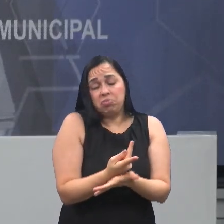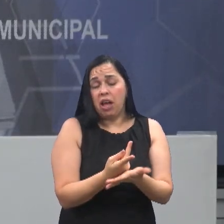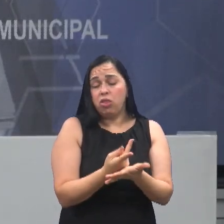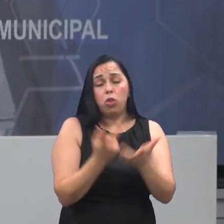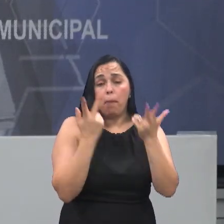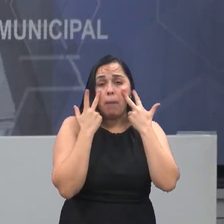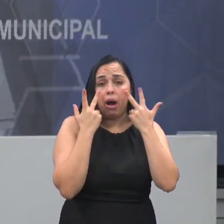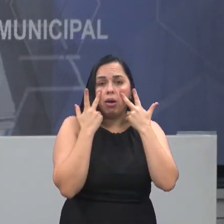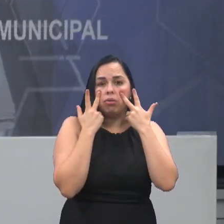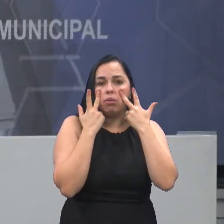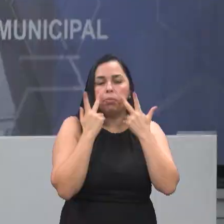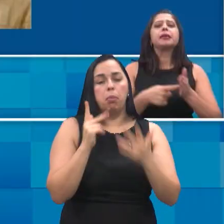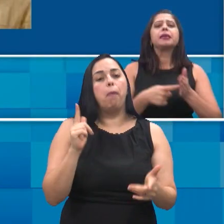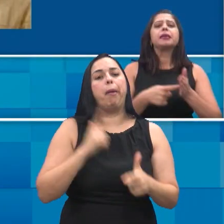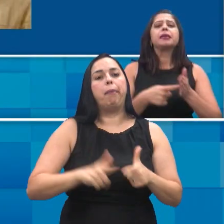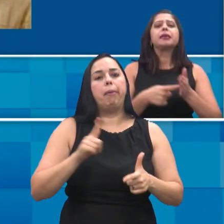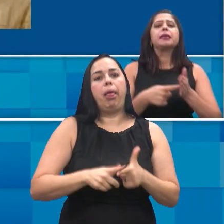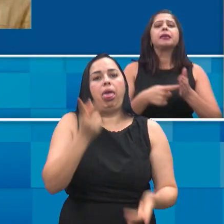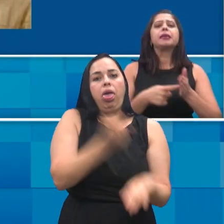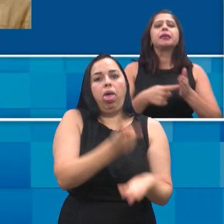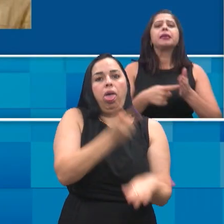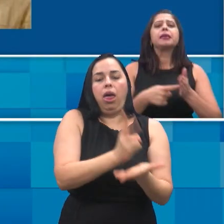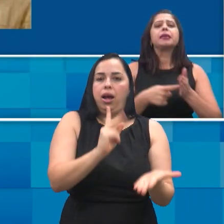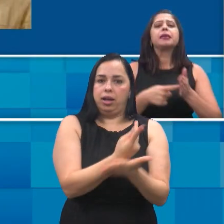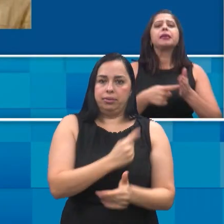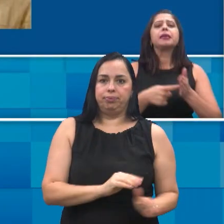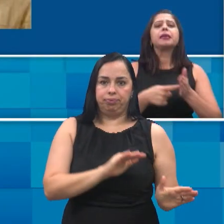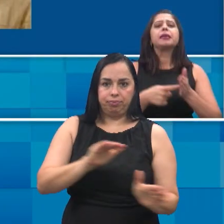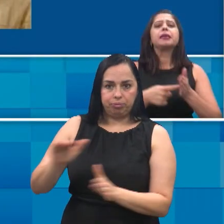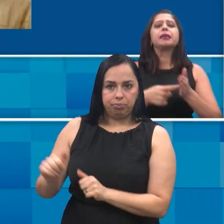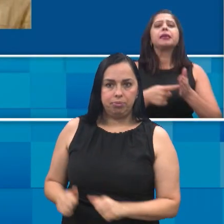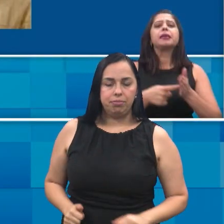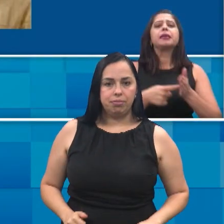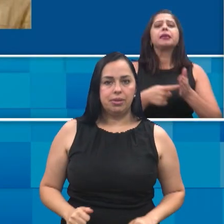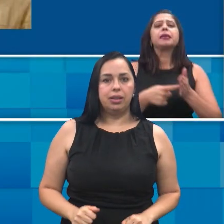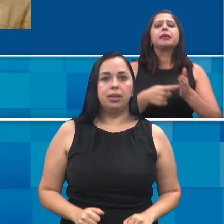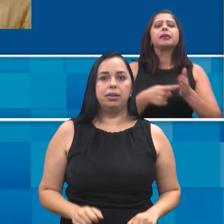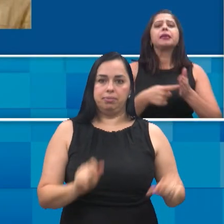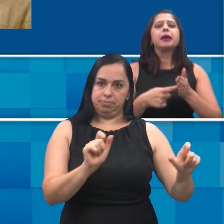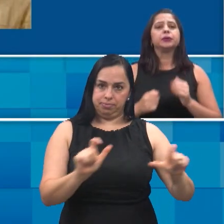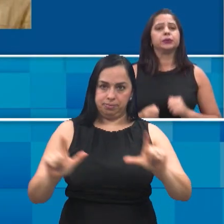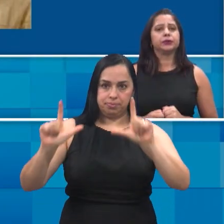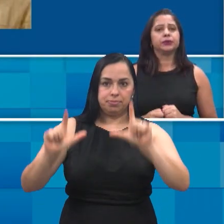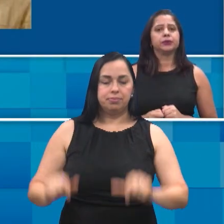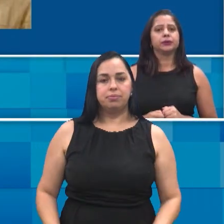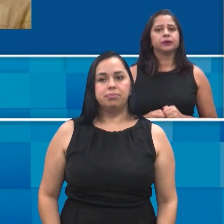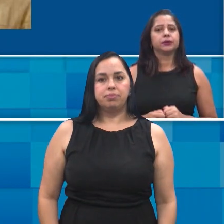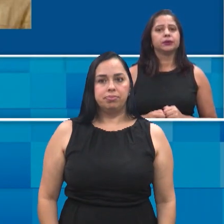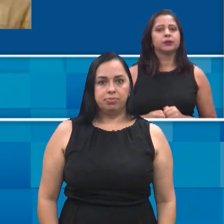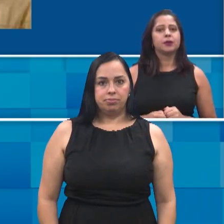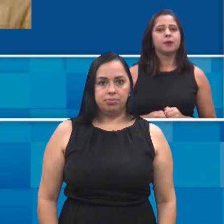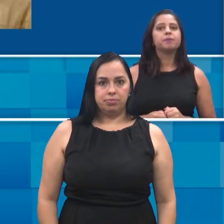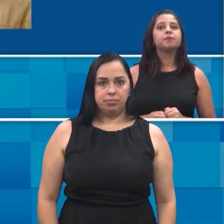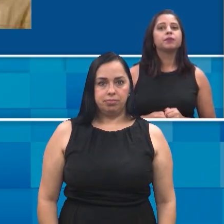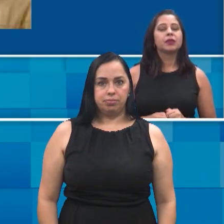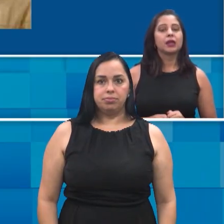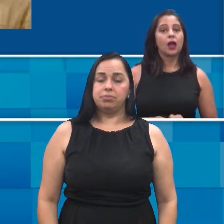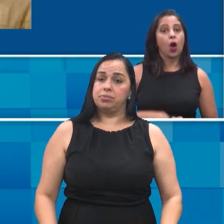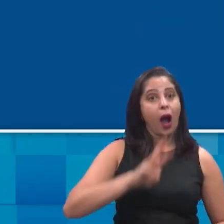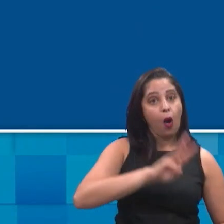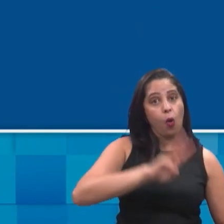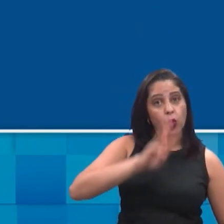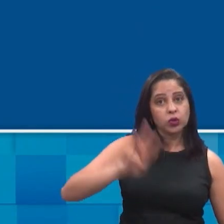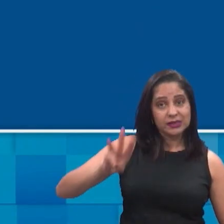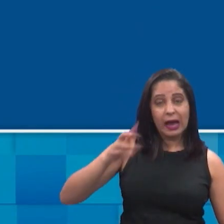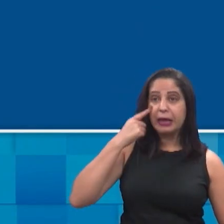por gentileza? Aí, houve uma fala, pode soltar o trechinho. Este portal aqui vale nada mais é do que